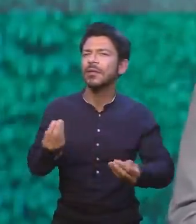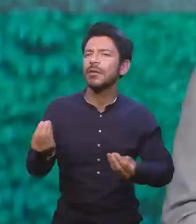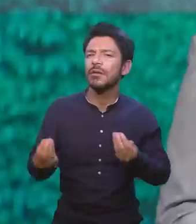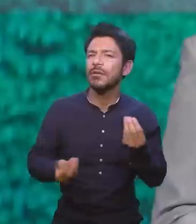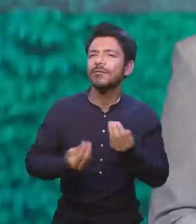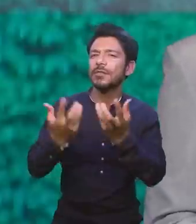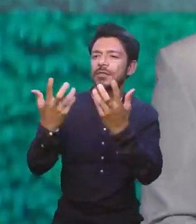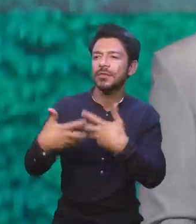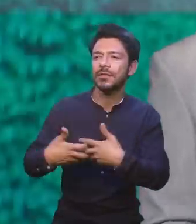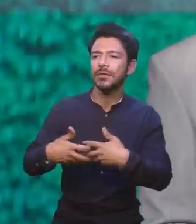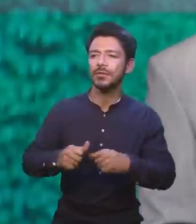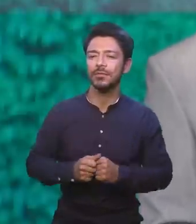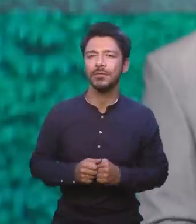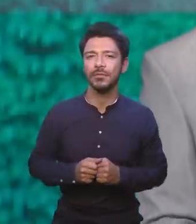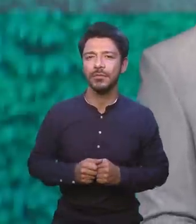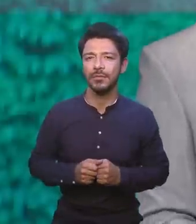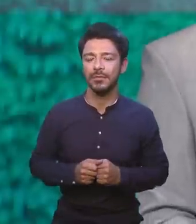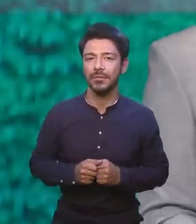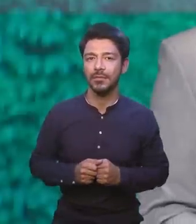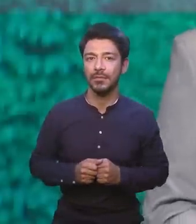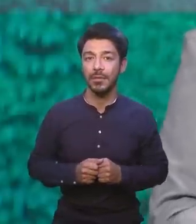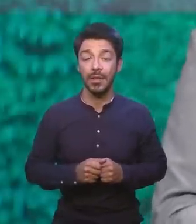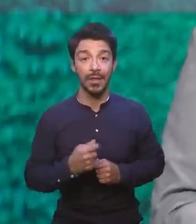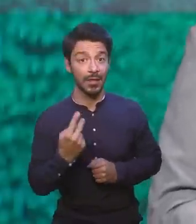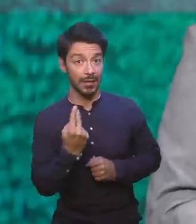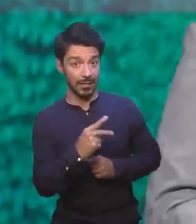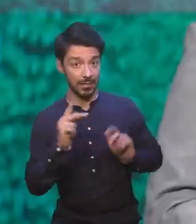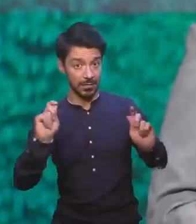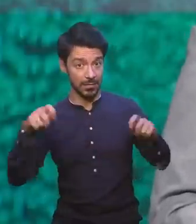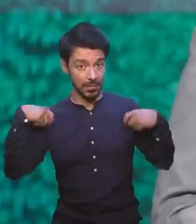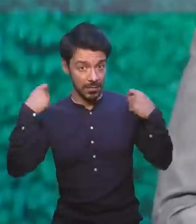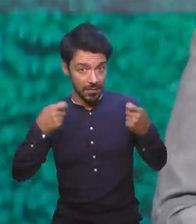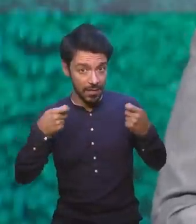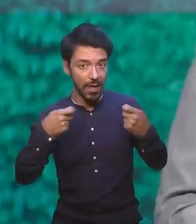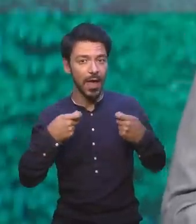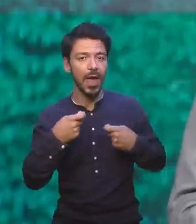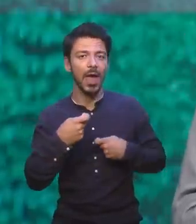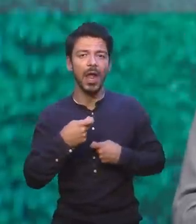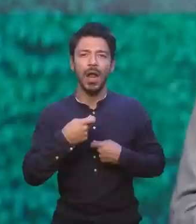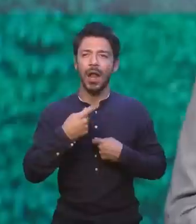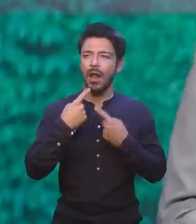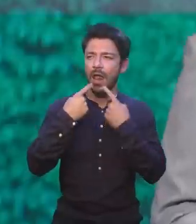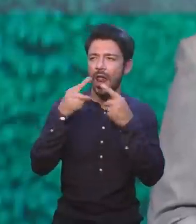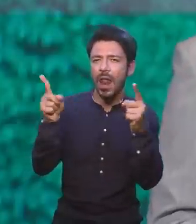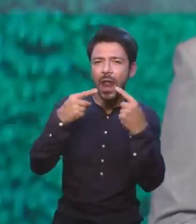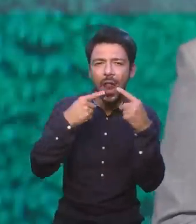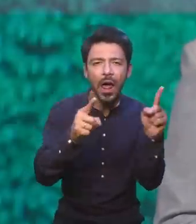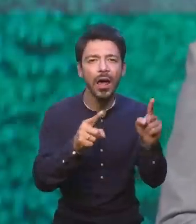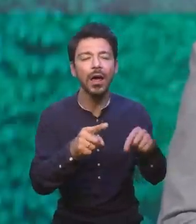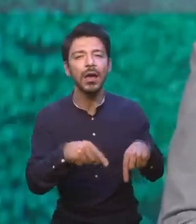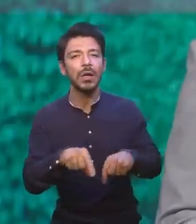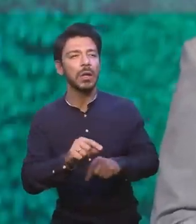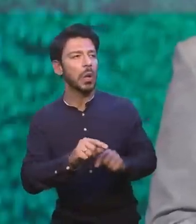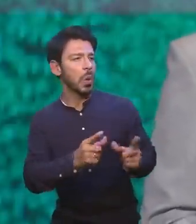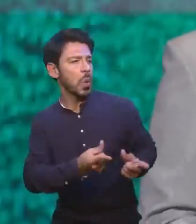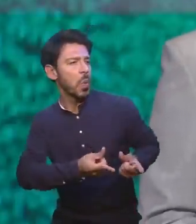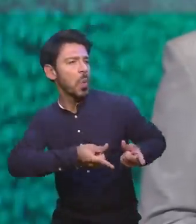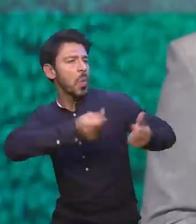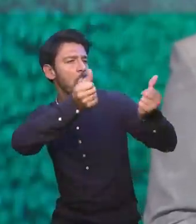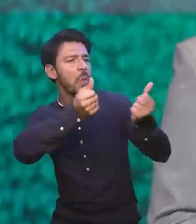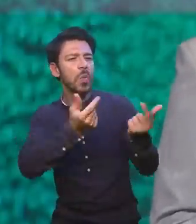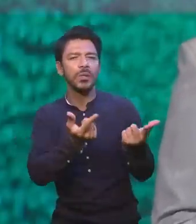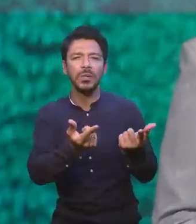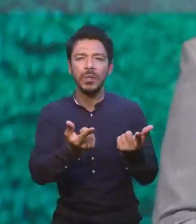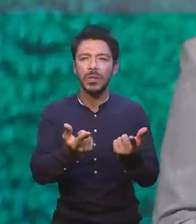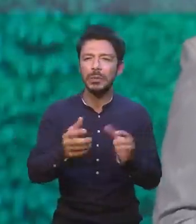franciscana? Francisco de Assis não praguejava, não maldizia a riqueza, o luxo, a